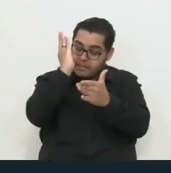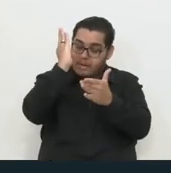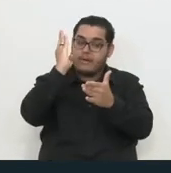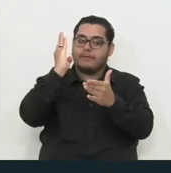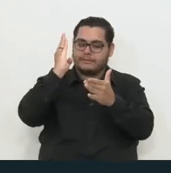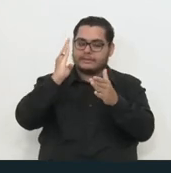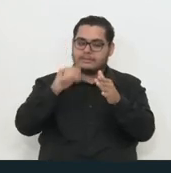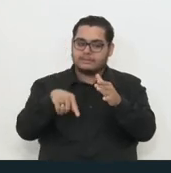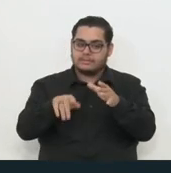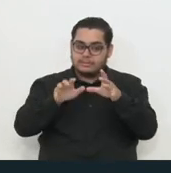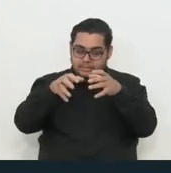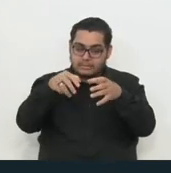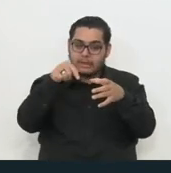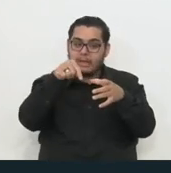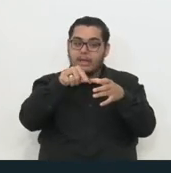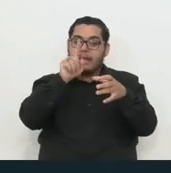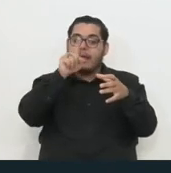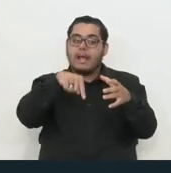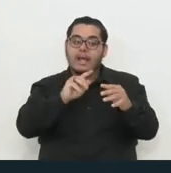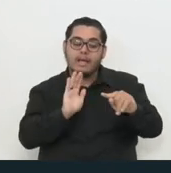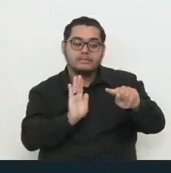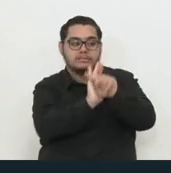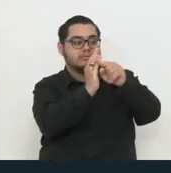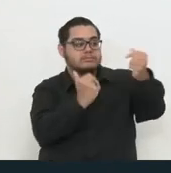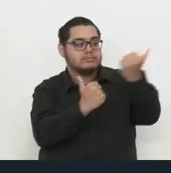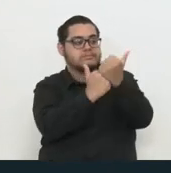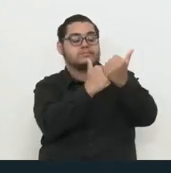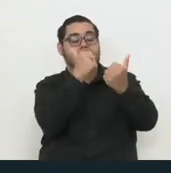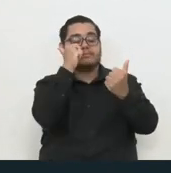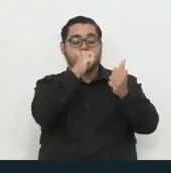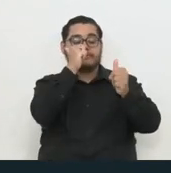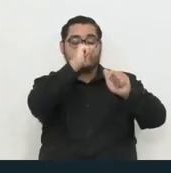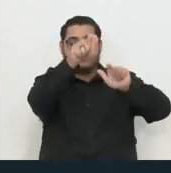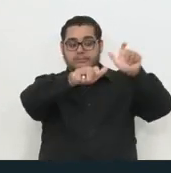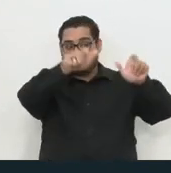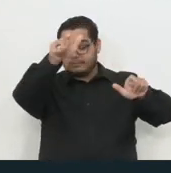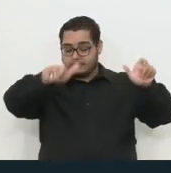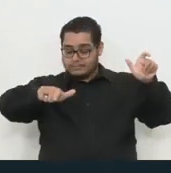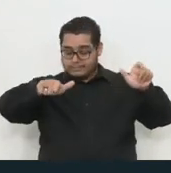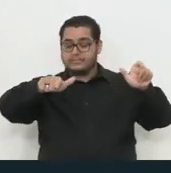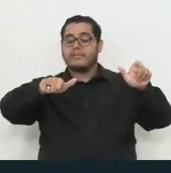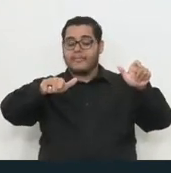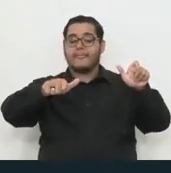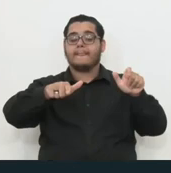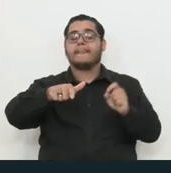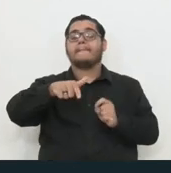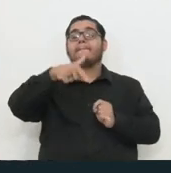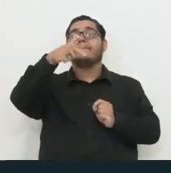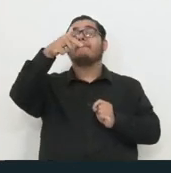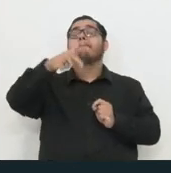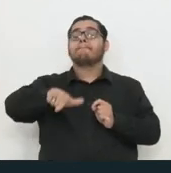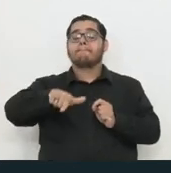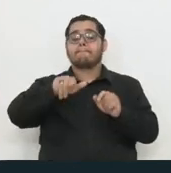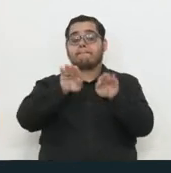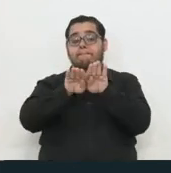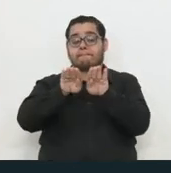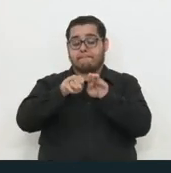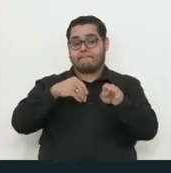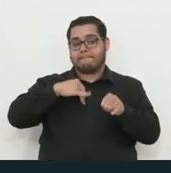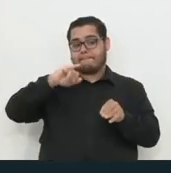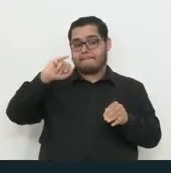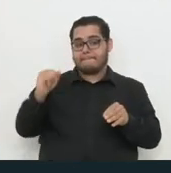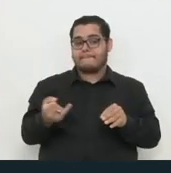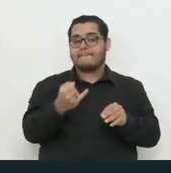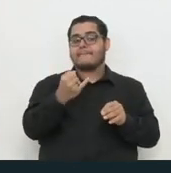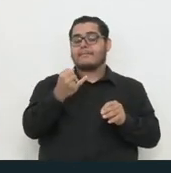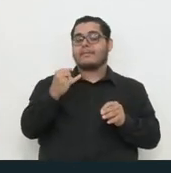que vem fazer a diferença para as mulheres quero também aqui aproveitar foi passado para todos os